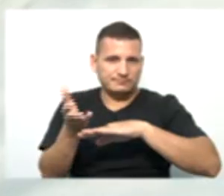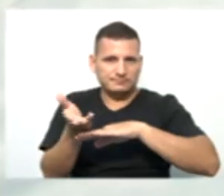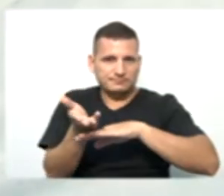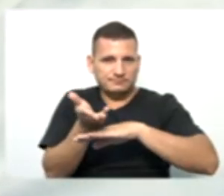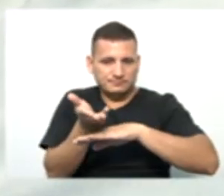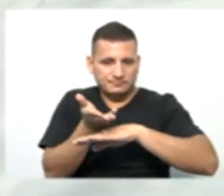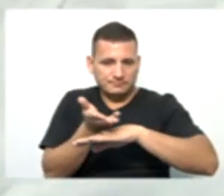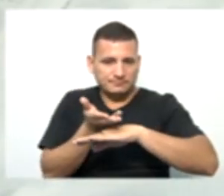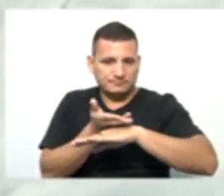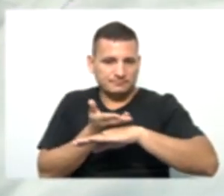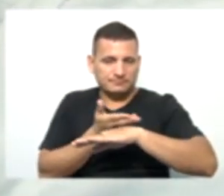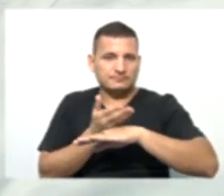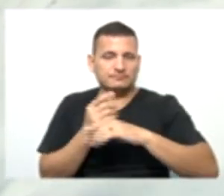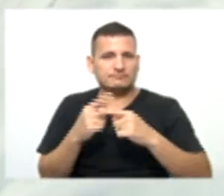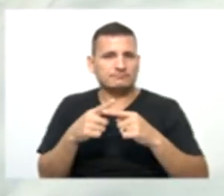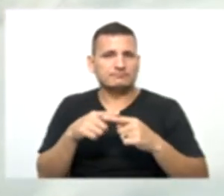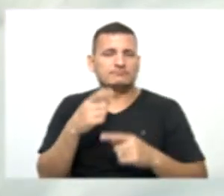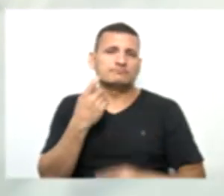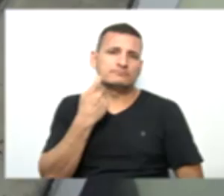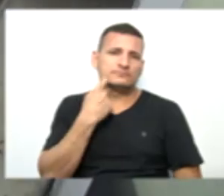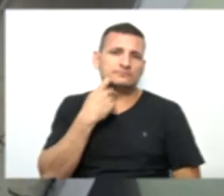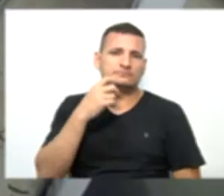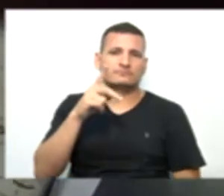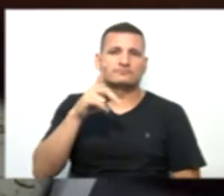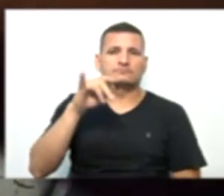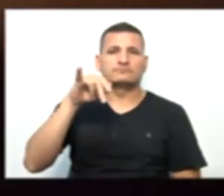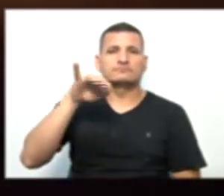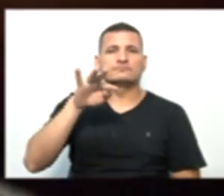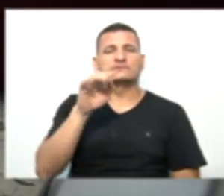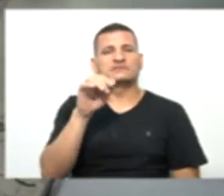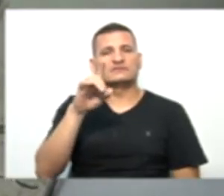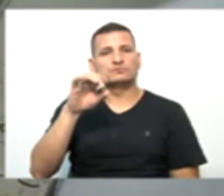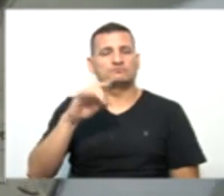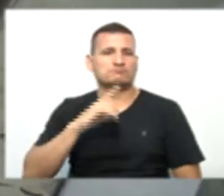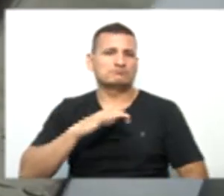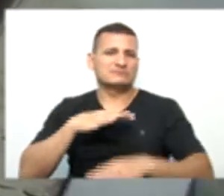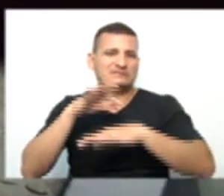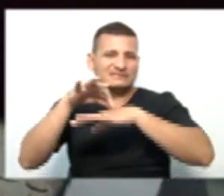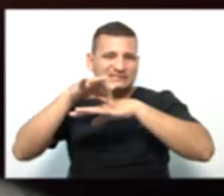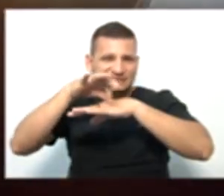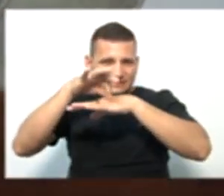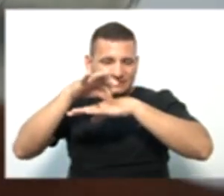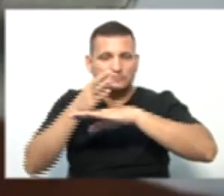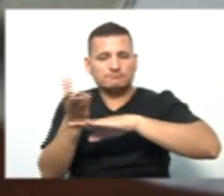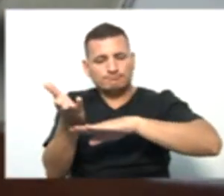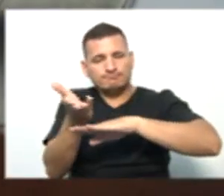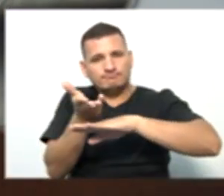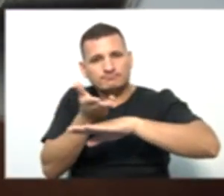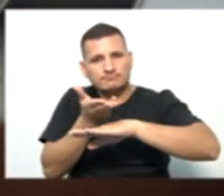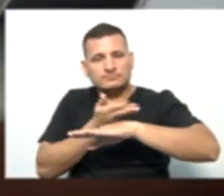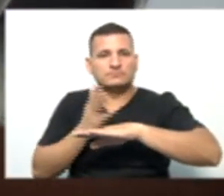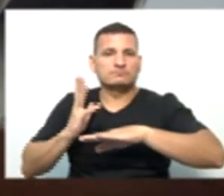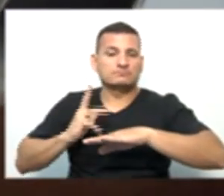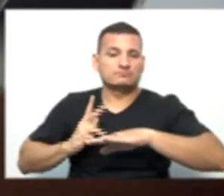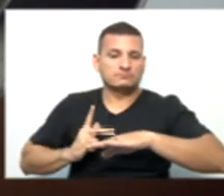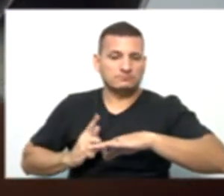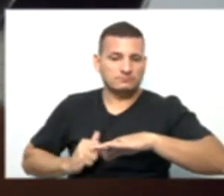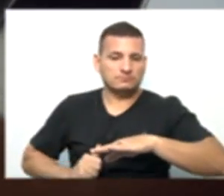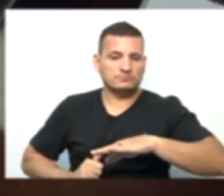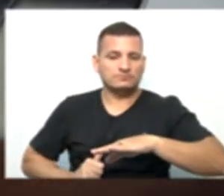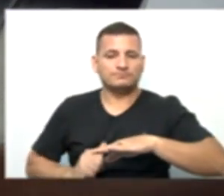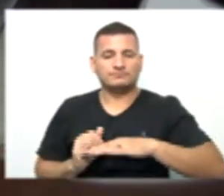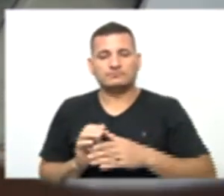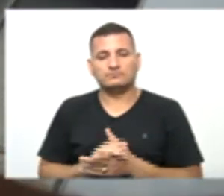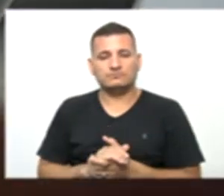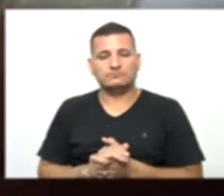né? Porque ele é o pintado, ele tem aquele couro. Ele tira todo aquele couro do peixe, no caso, todinho. Aí